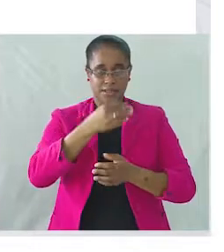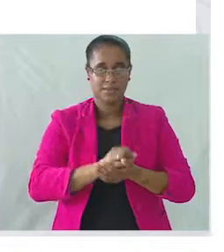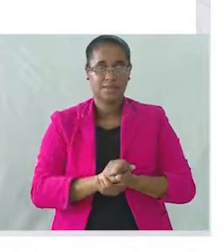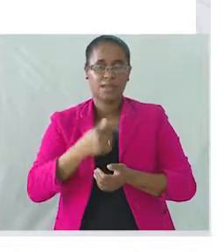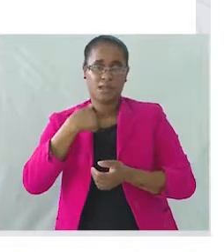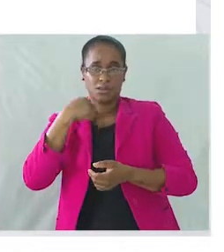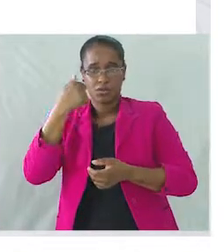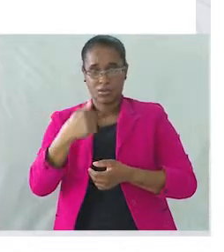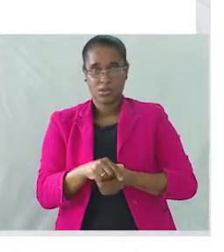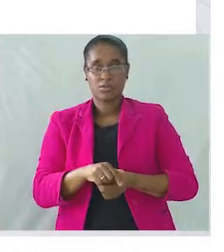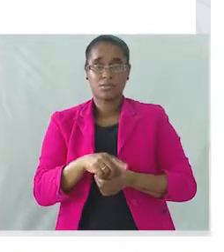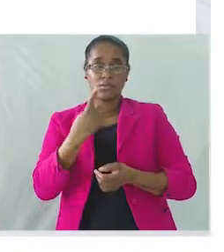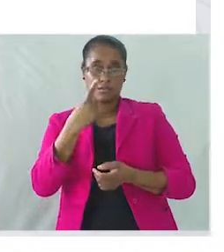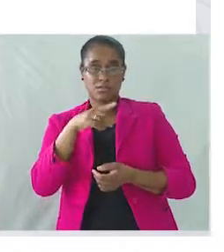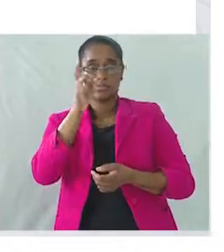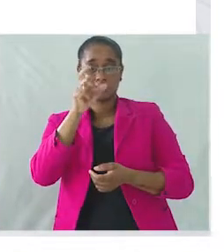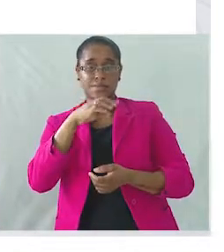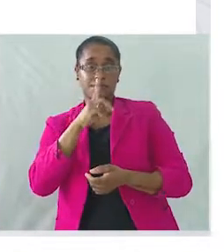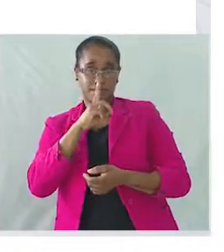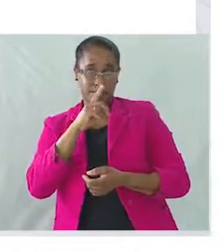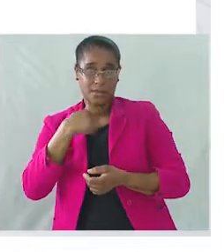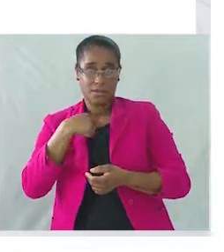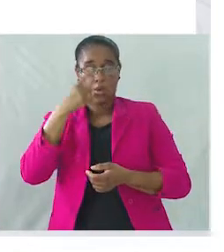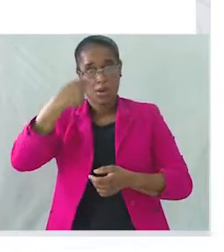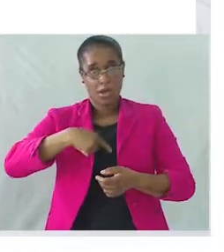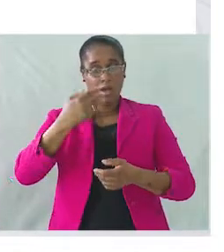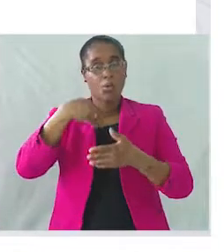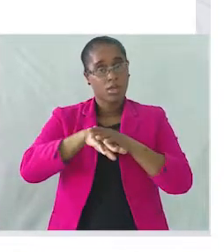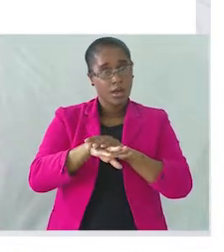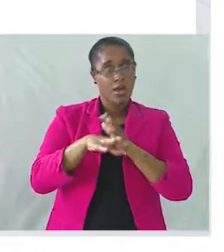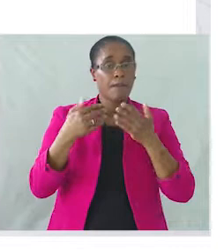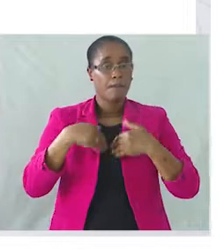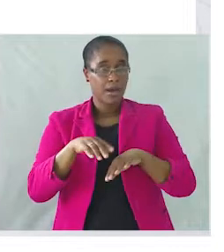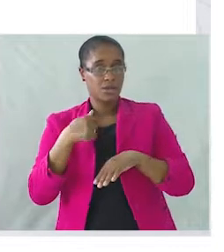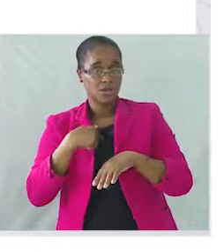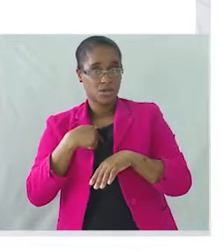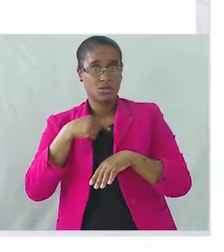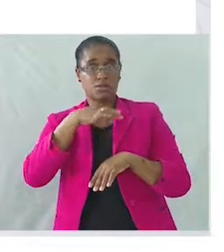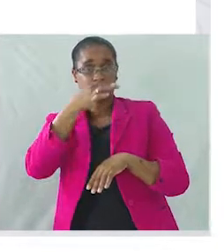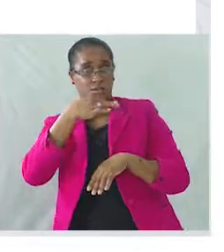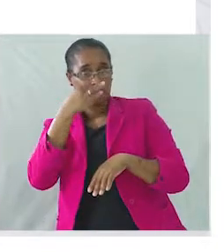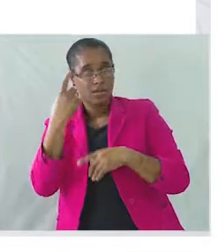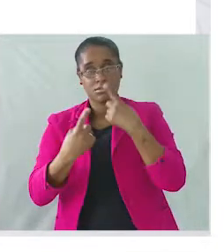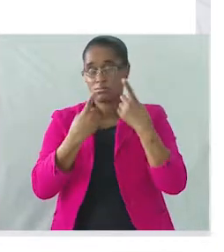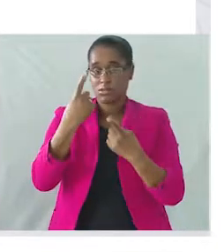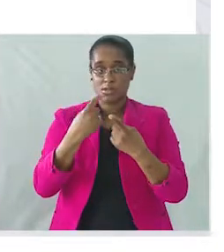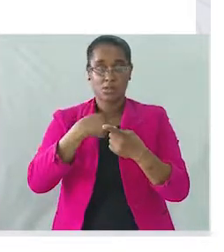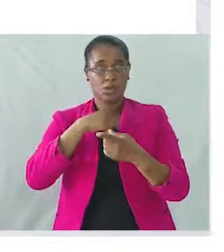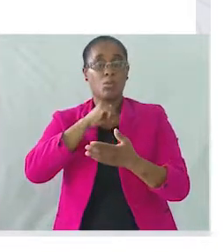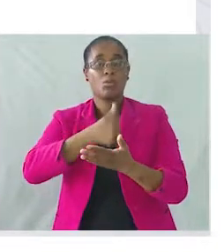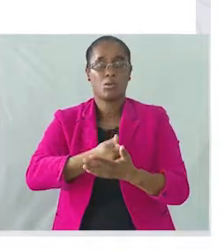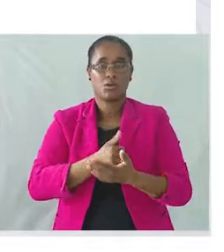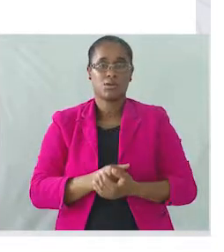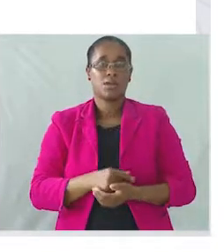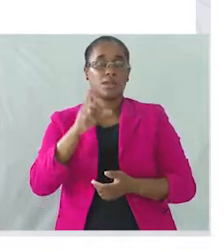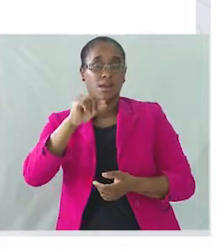segredo que me obrigaram a guardar, mas eu, se eu não o digo a alguém, morro.